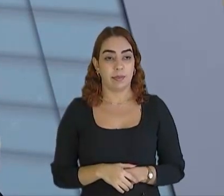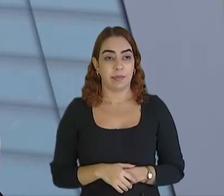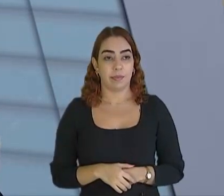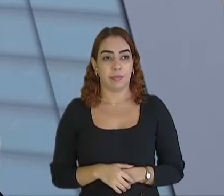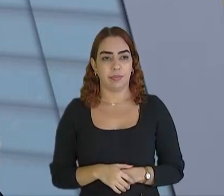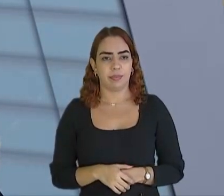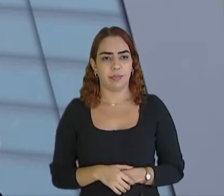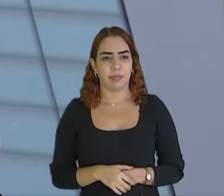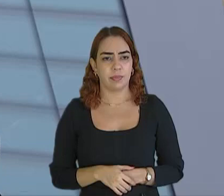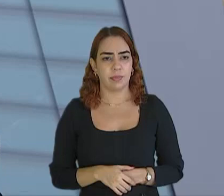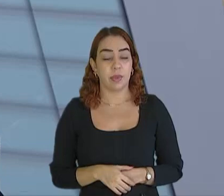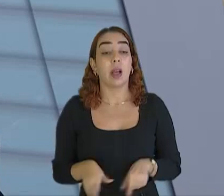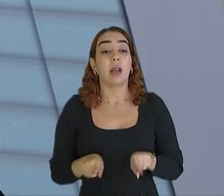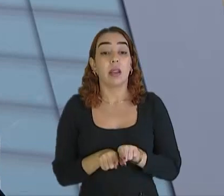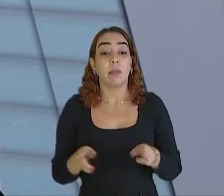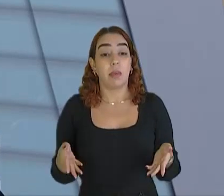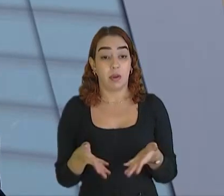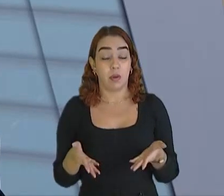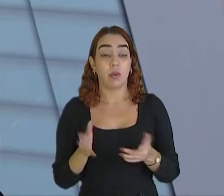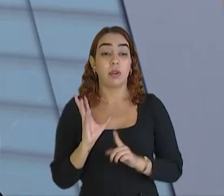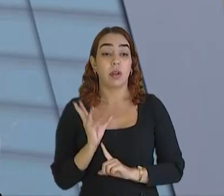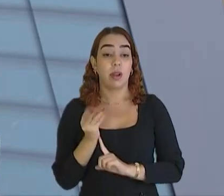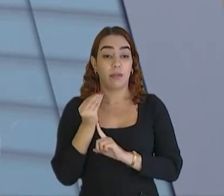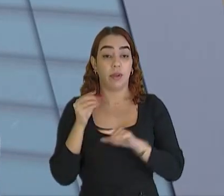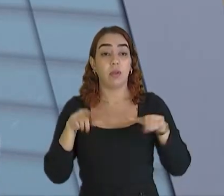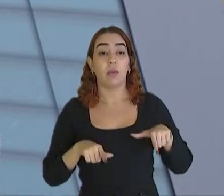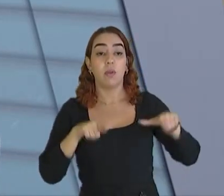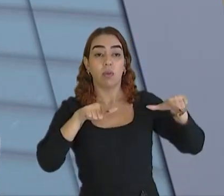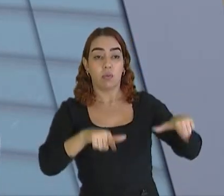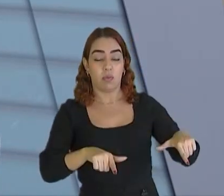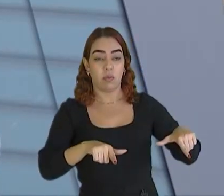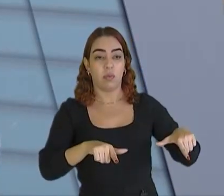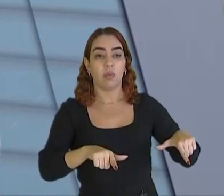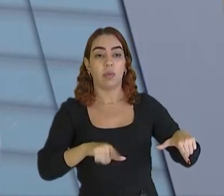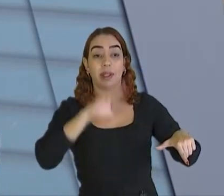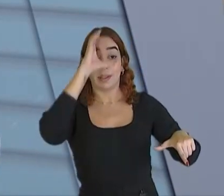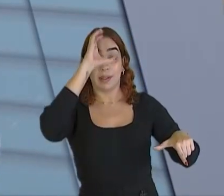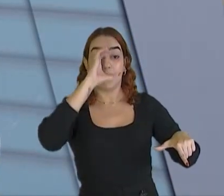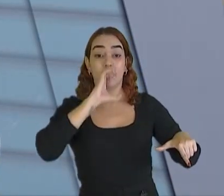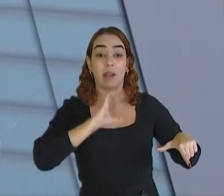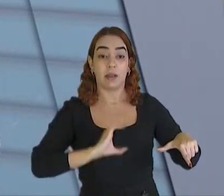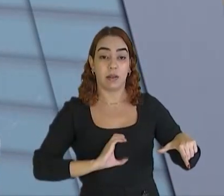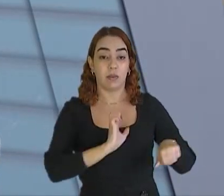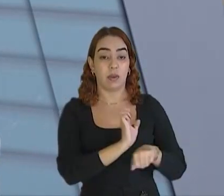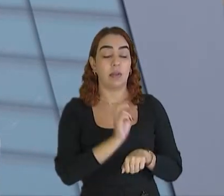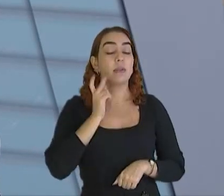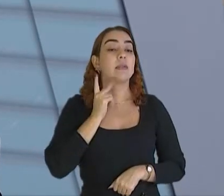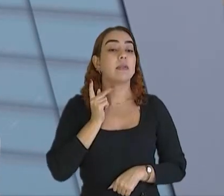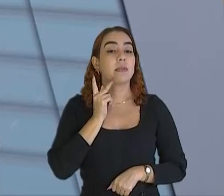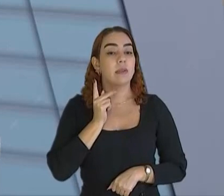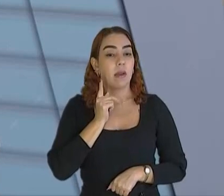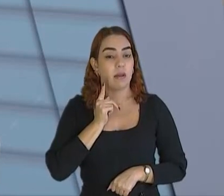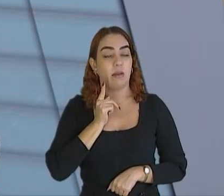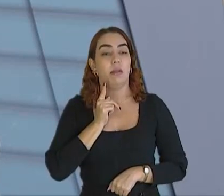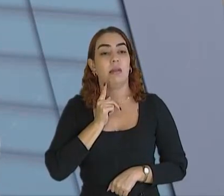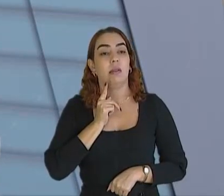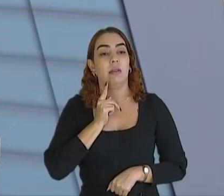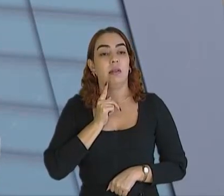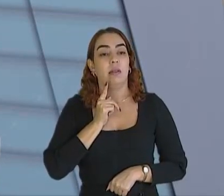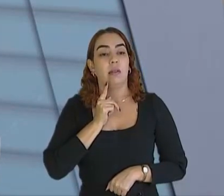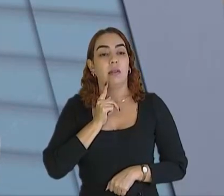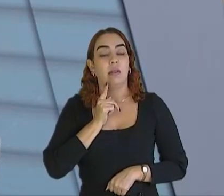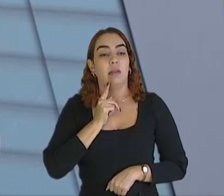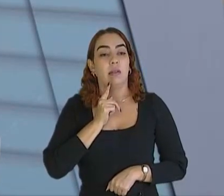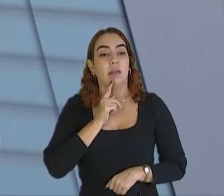ele participou de um evento que entregou o título de cidadão cearense ao ministro dos Direitos Humanos, Silvio Almeida. Ele vai falar também deste assunto e também